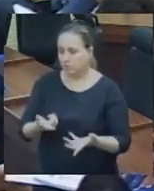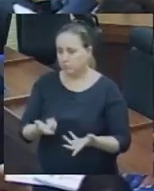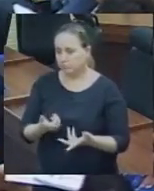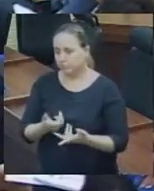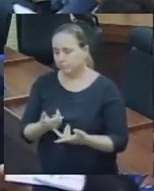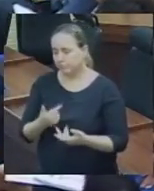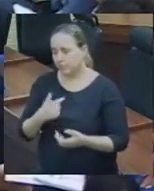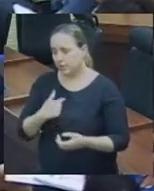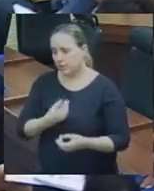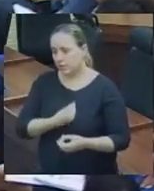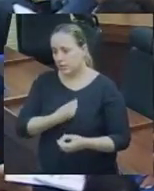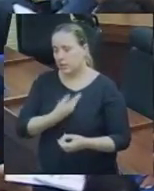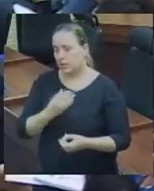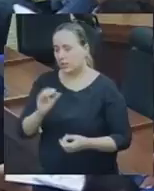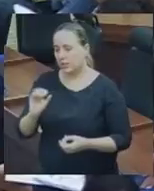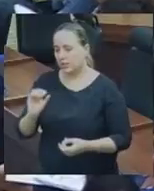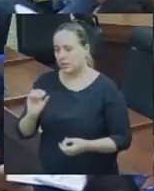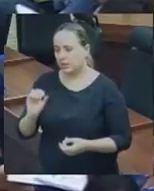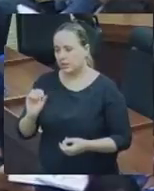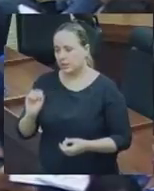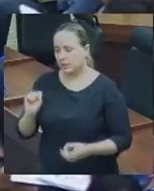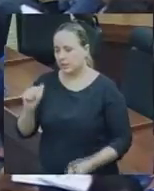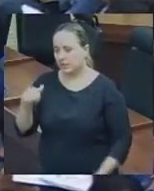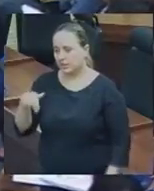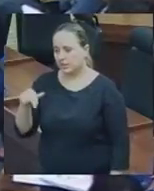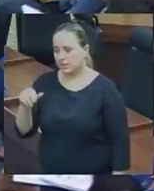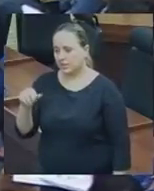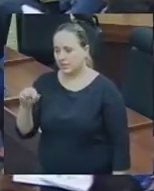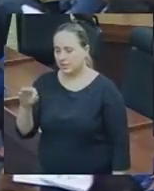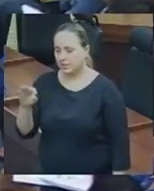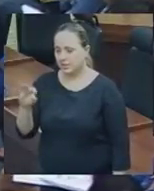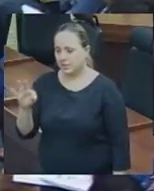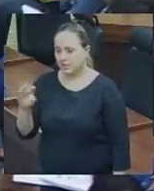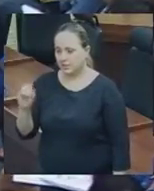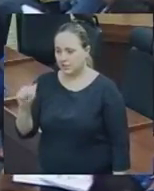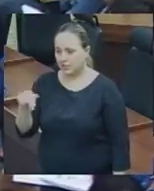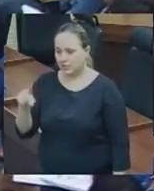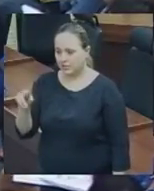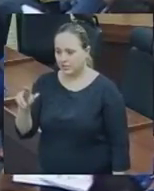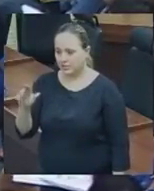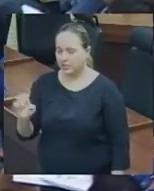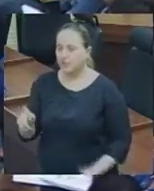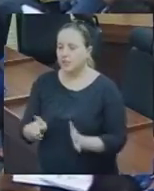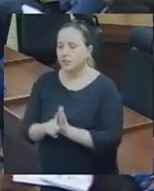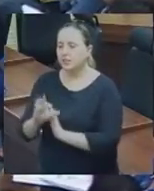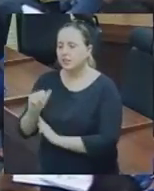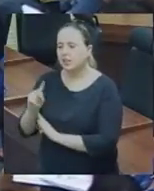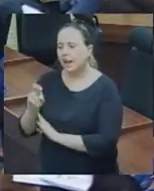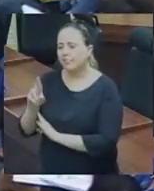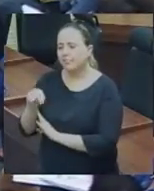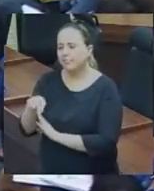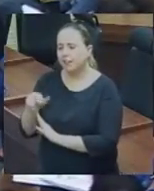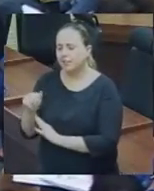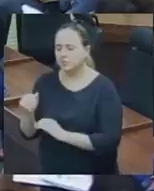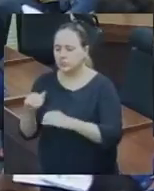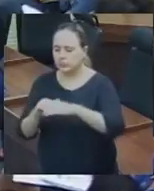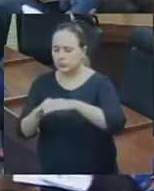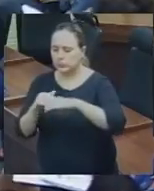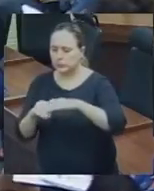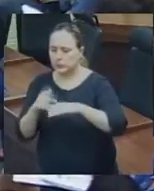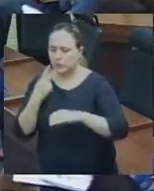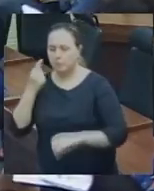tive lá em santana que elas cavernas de altamira ea princípio se pensava até impossível de um deficiente